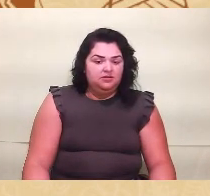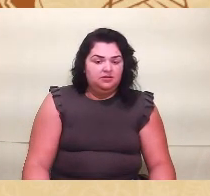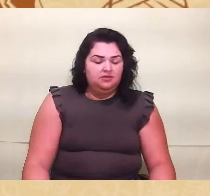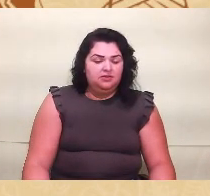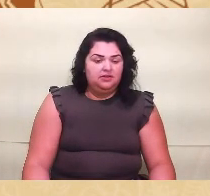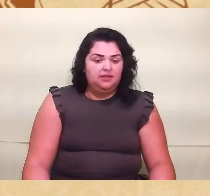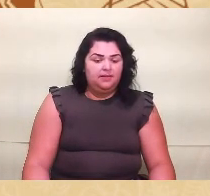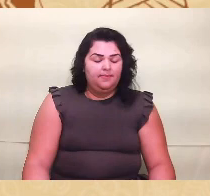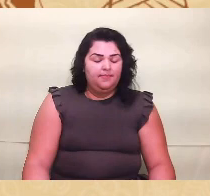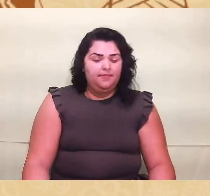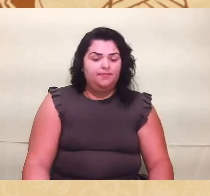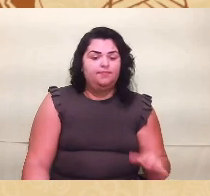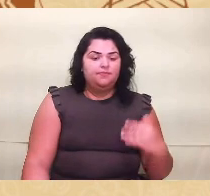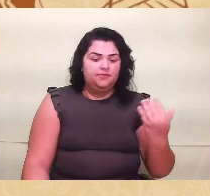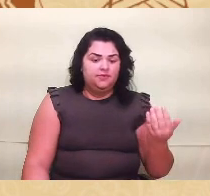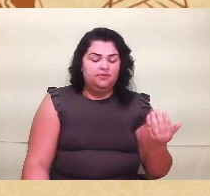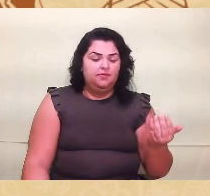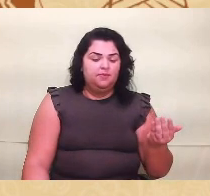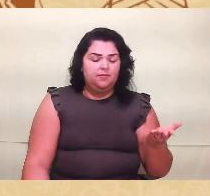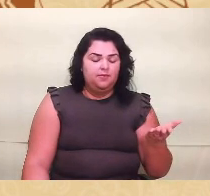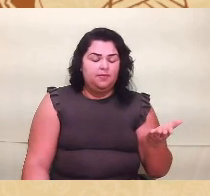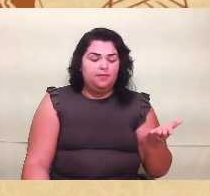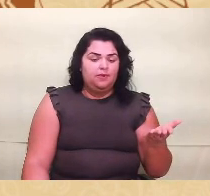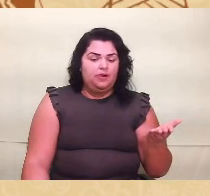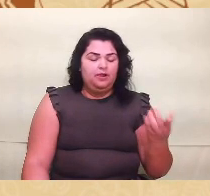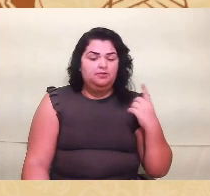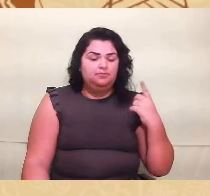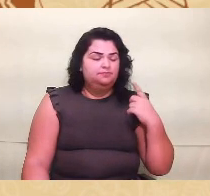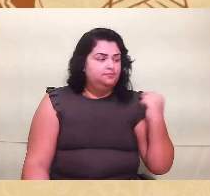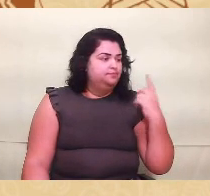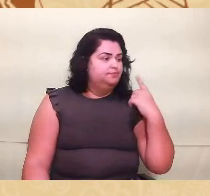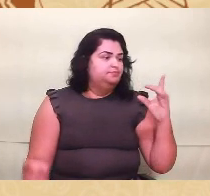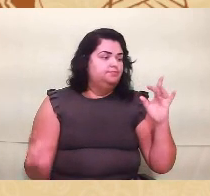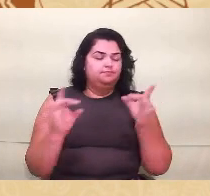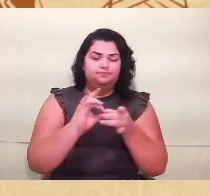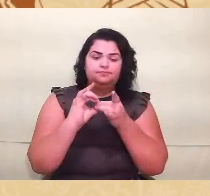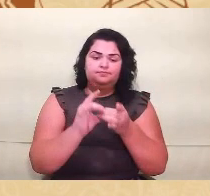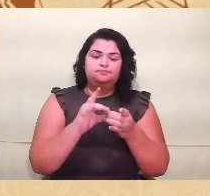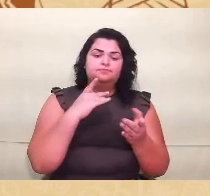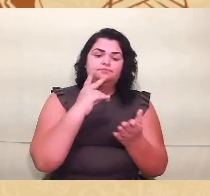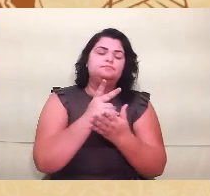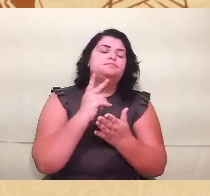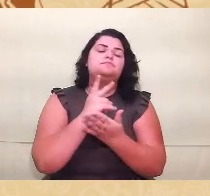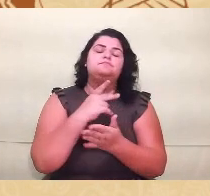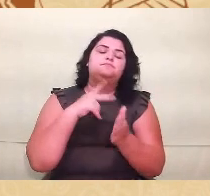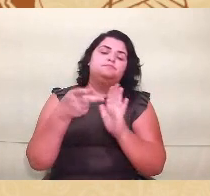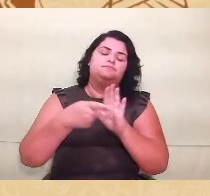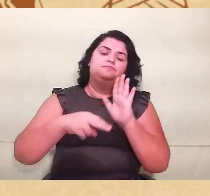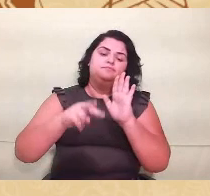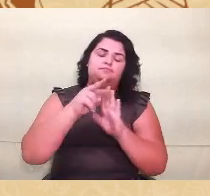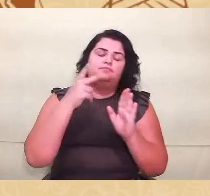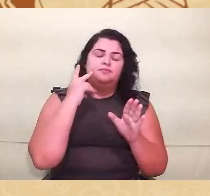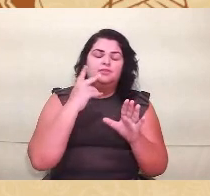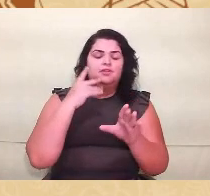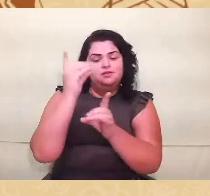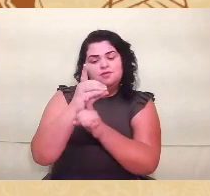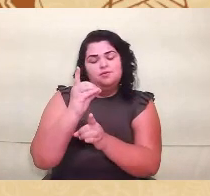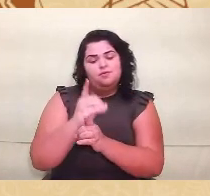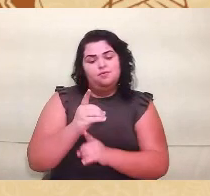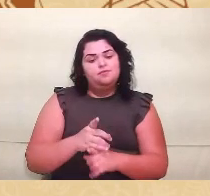Então, eu acho que é unindo a potencialização desses encontros que a